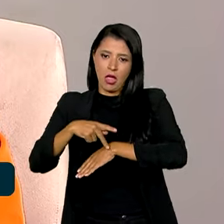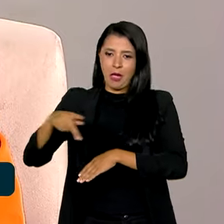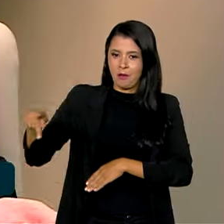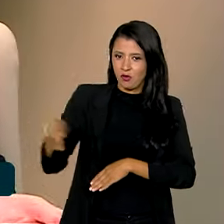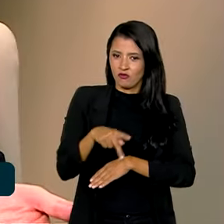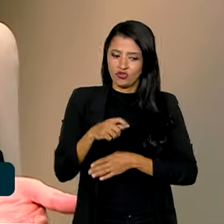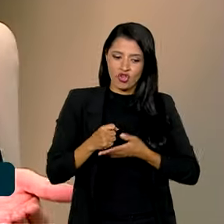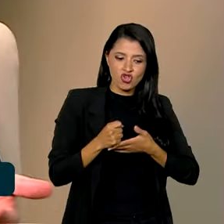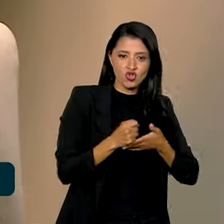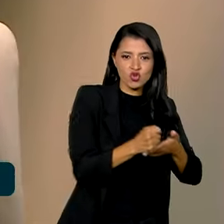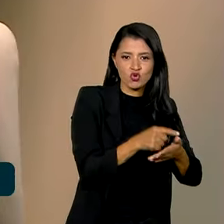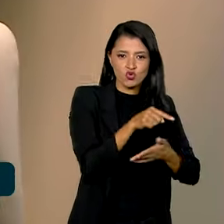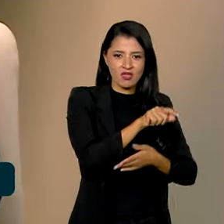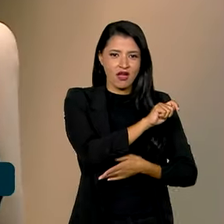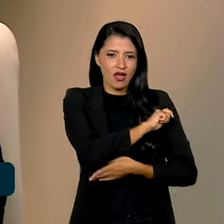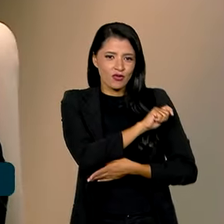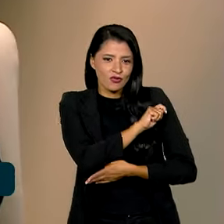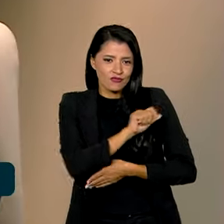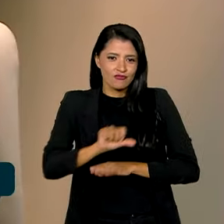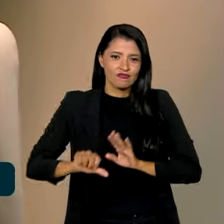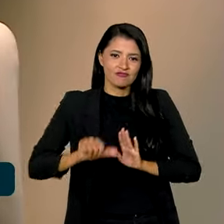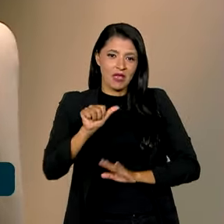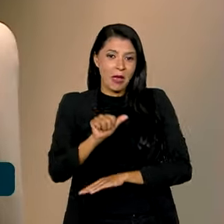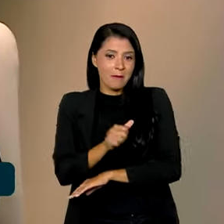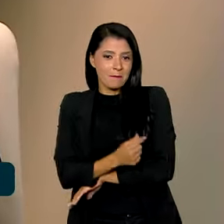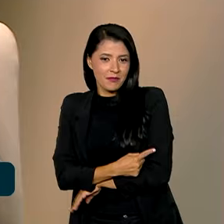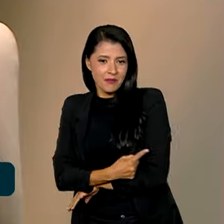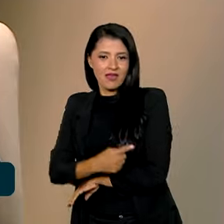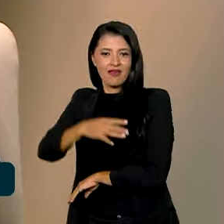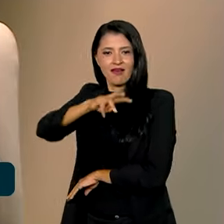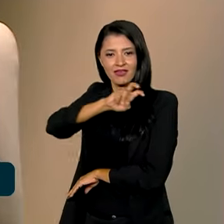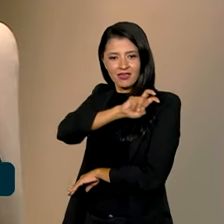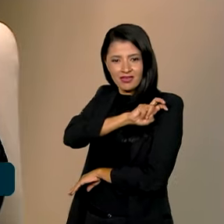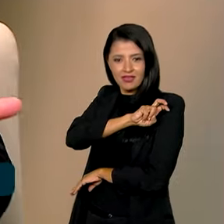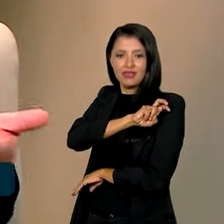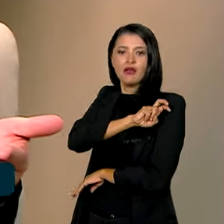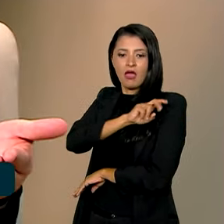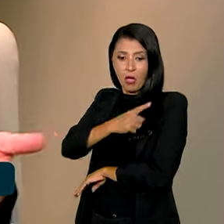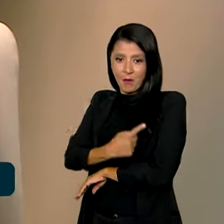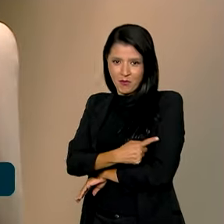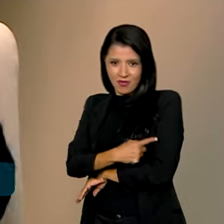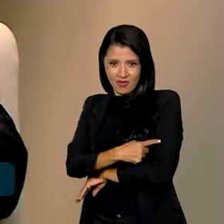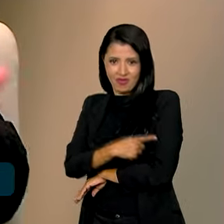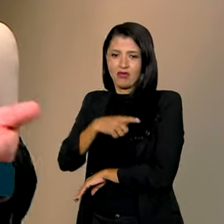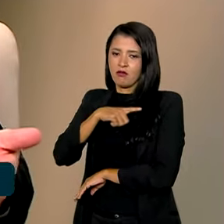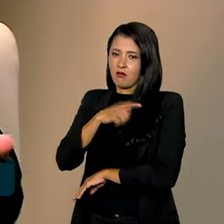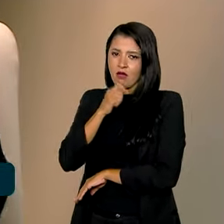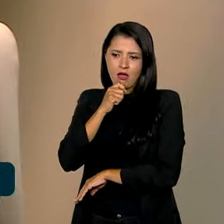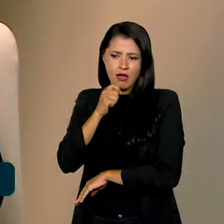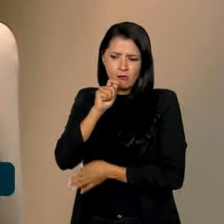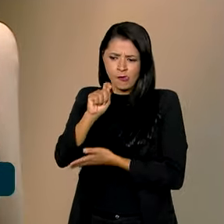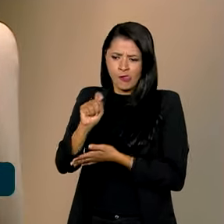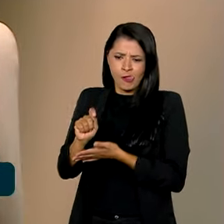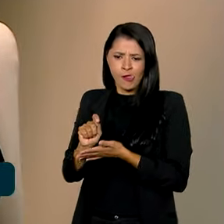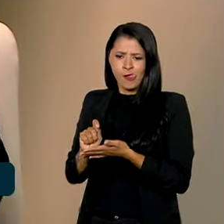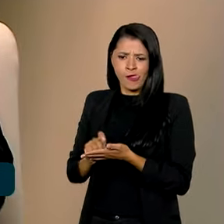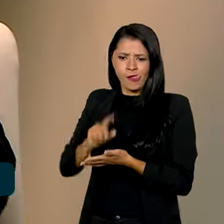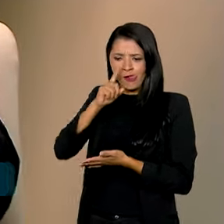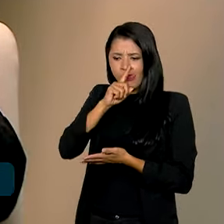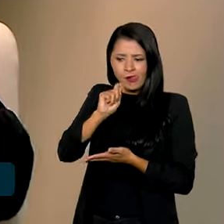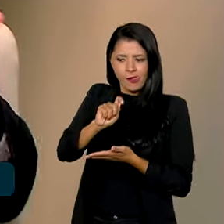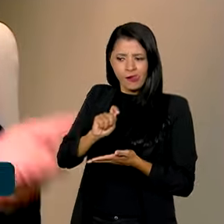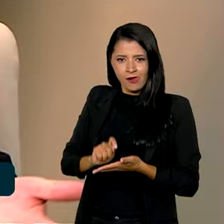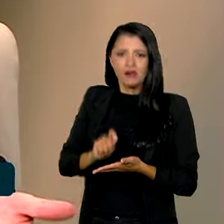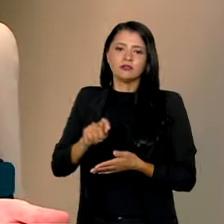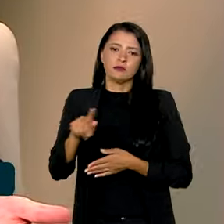professoras auxiliam os alunos ali de primeira a quinta série, e os de primeira série, naturalmente, ainda não tem uma escrita desenvolvida, então